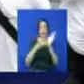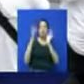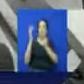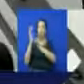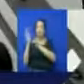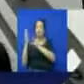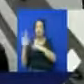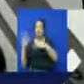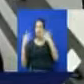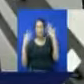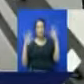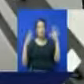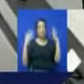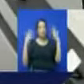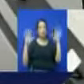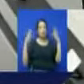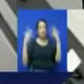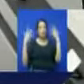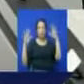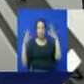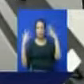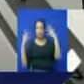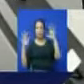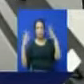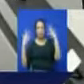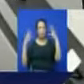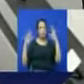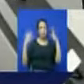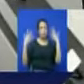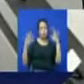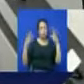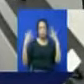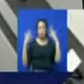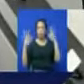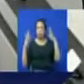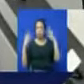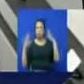Celebrai a Cristo, celebrai.